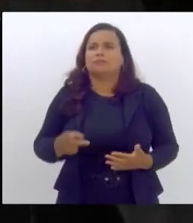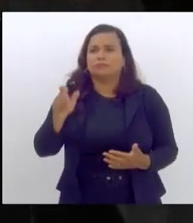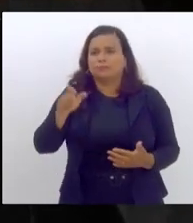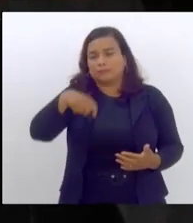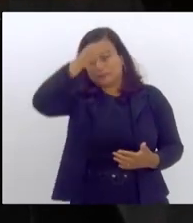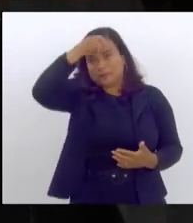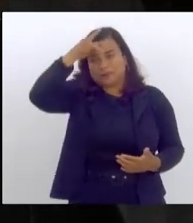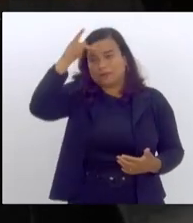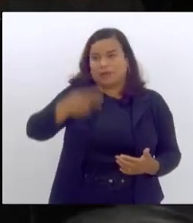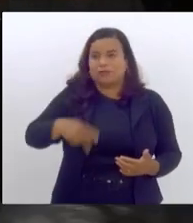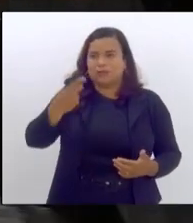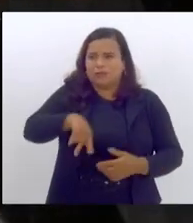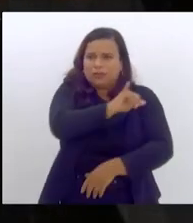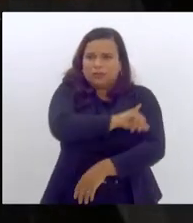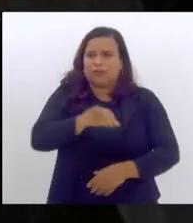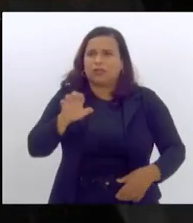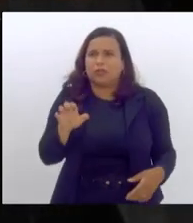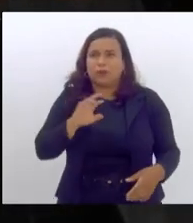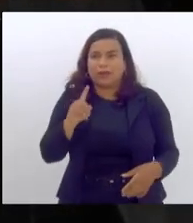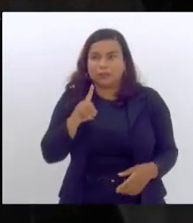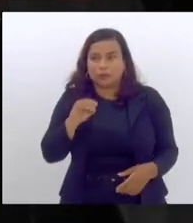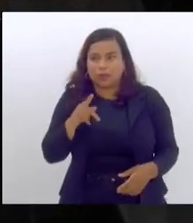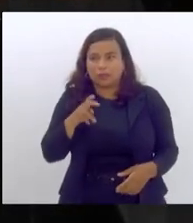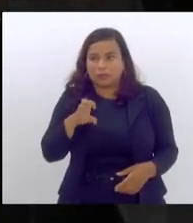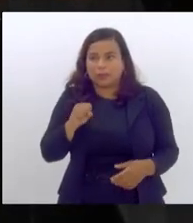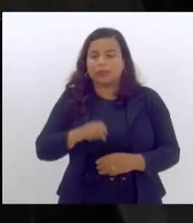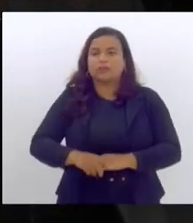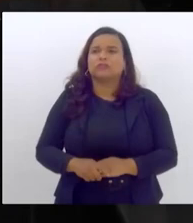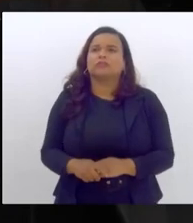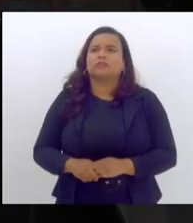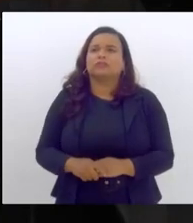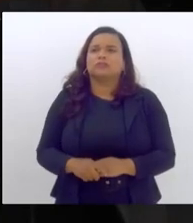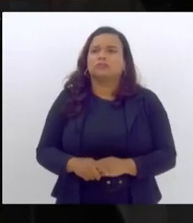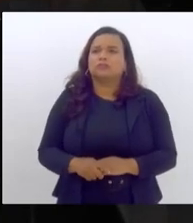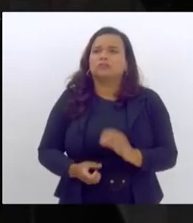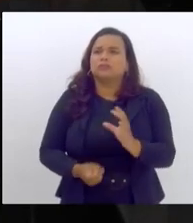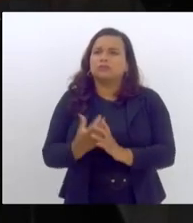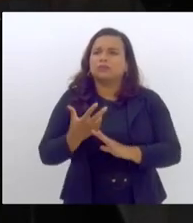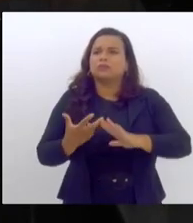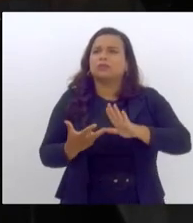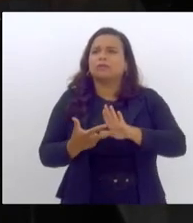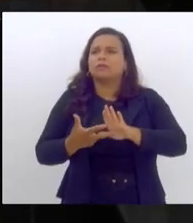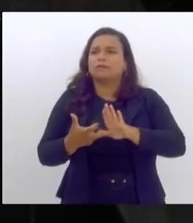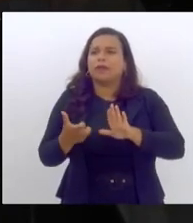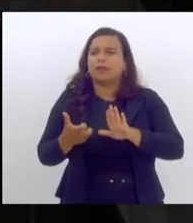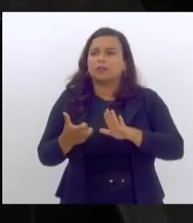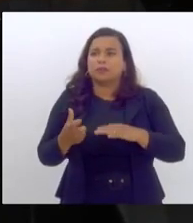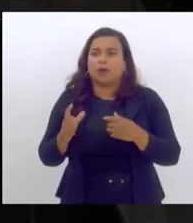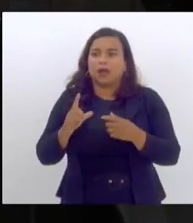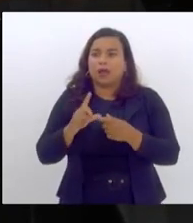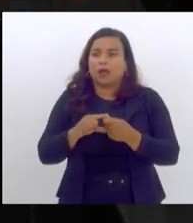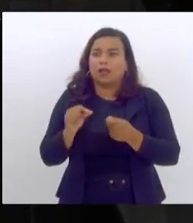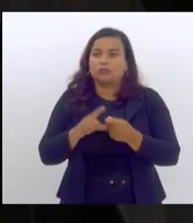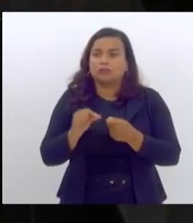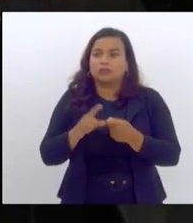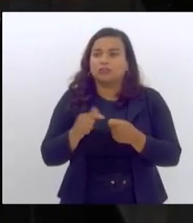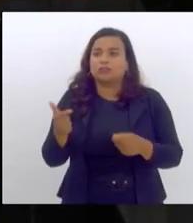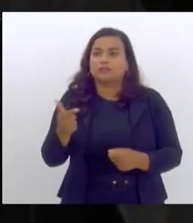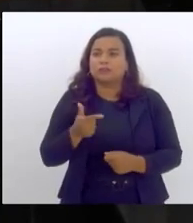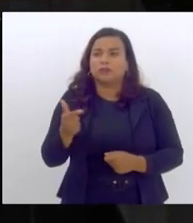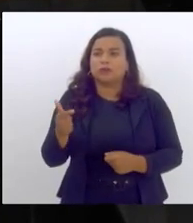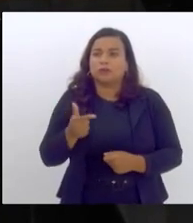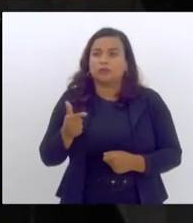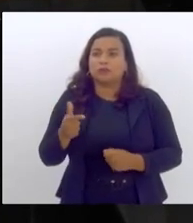Rio de Janeiro ter vetado o artigo 22